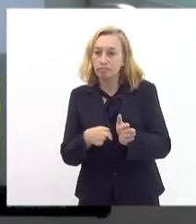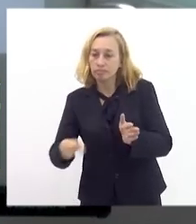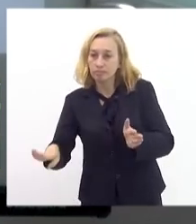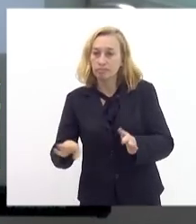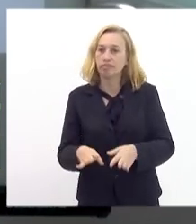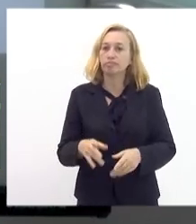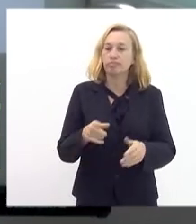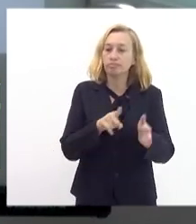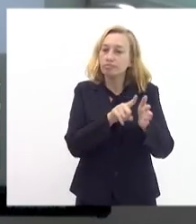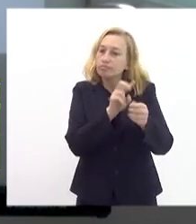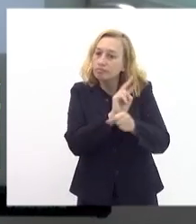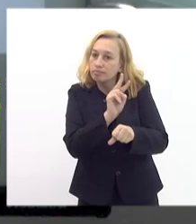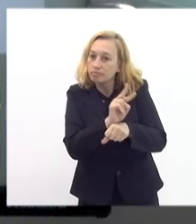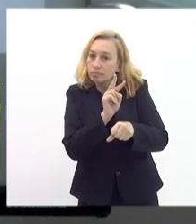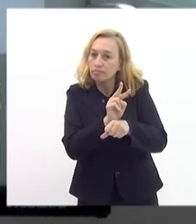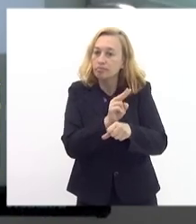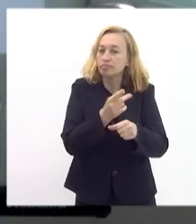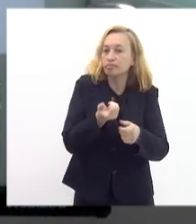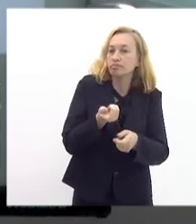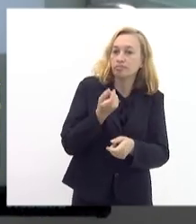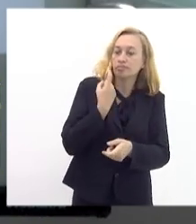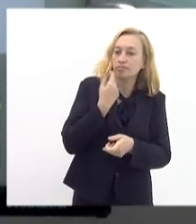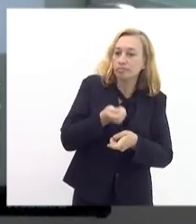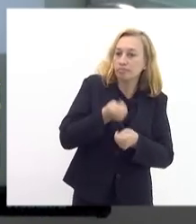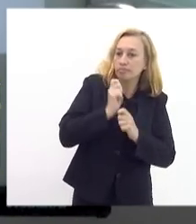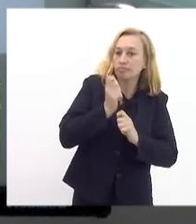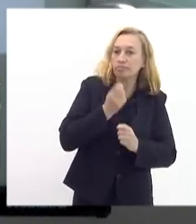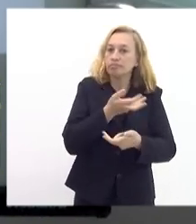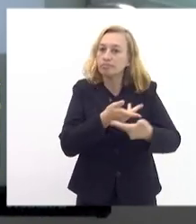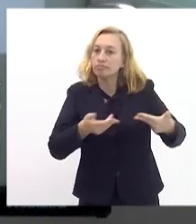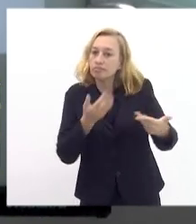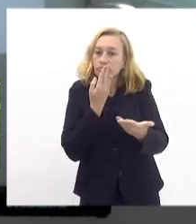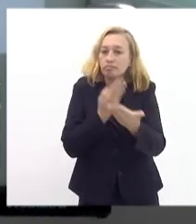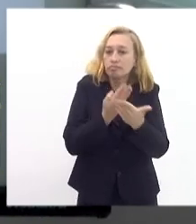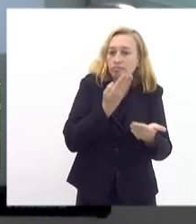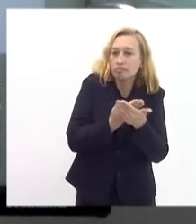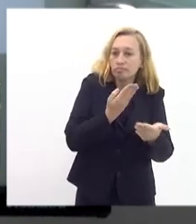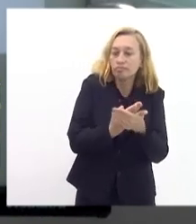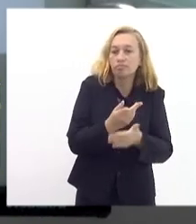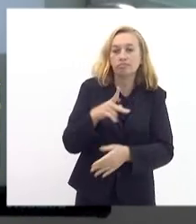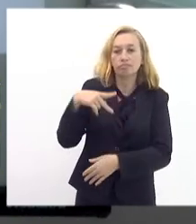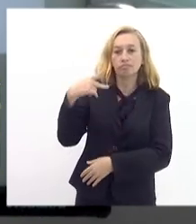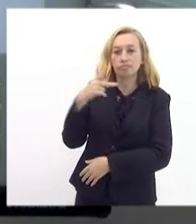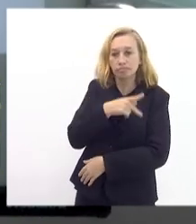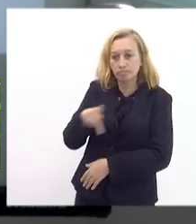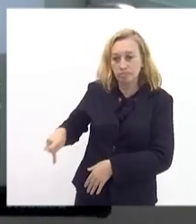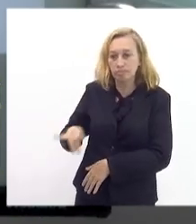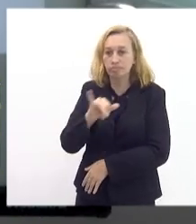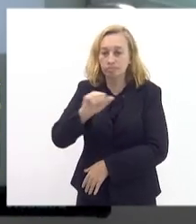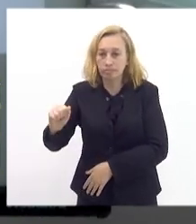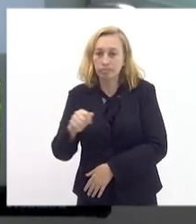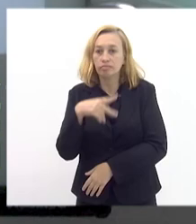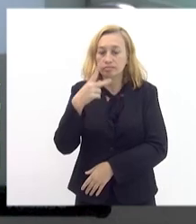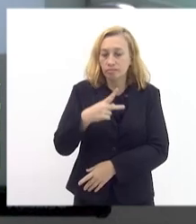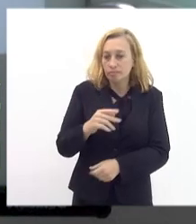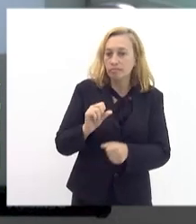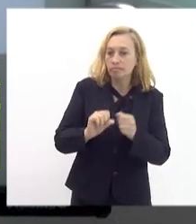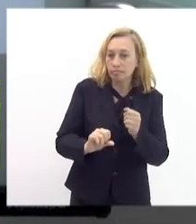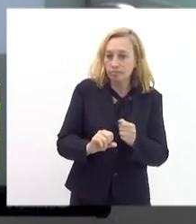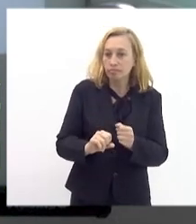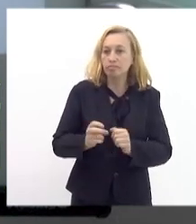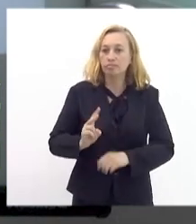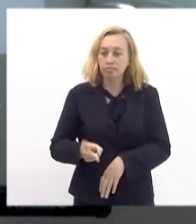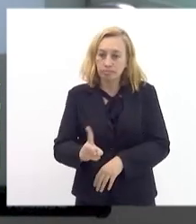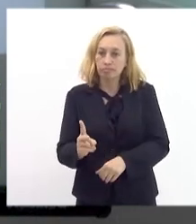monitoramento da atividade Pesqueira tem uma série de estudos como presidente do Inea mencionou que foram feitos que